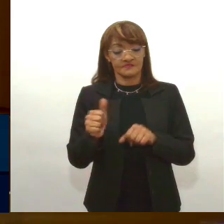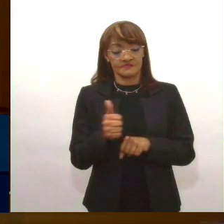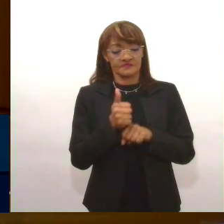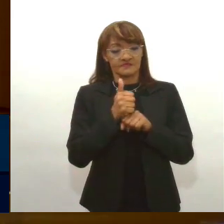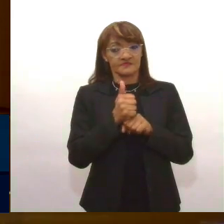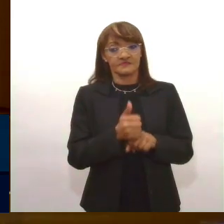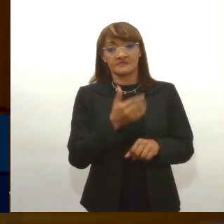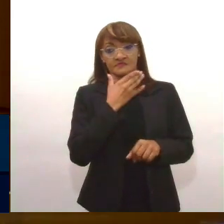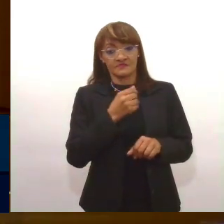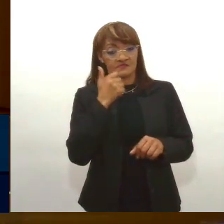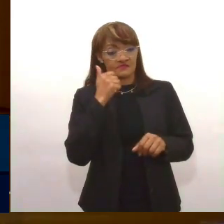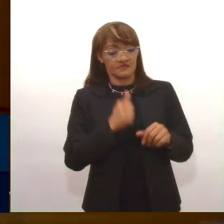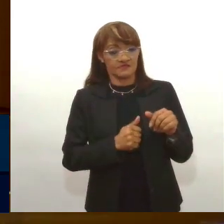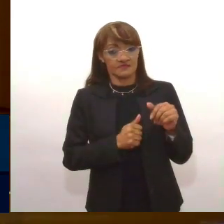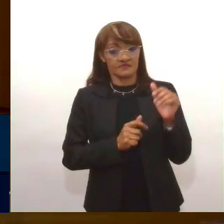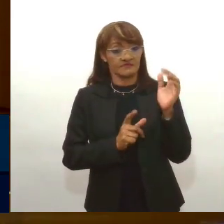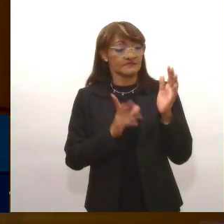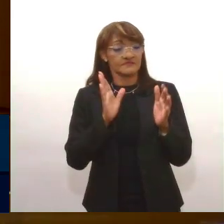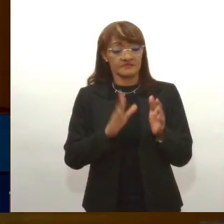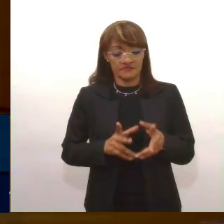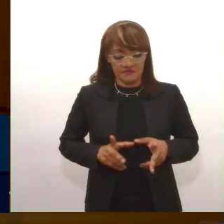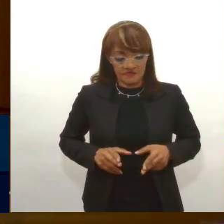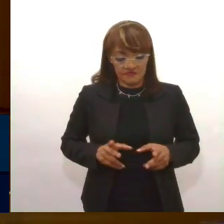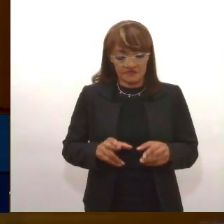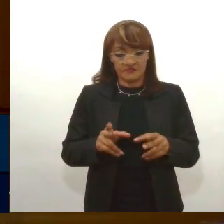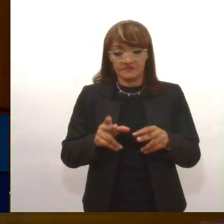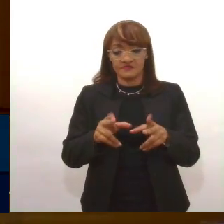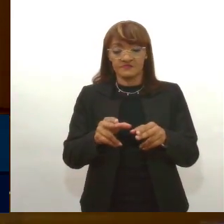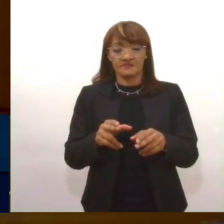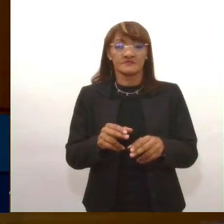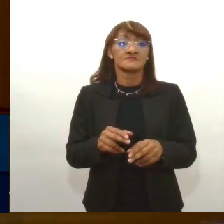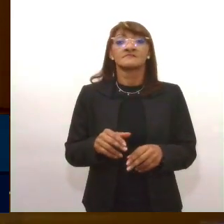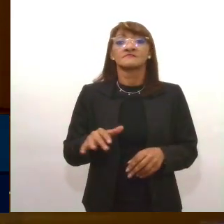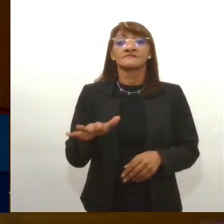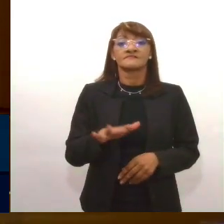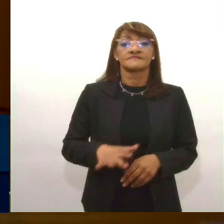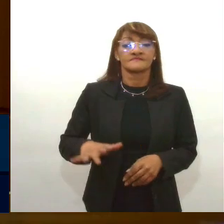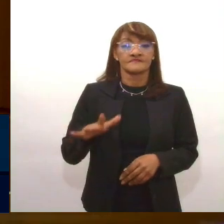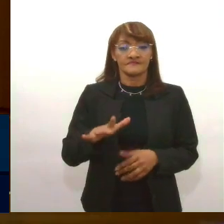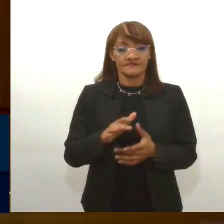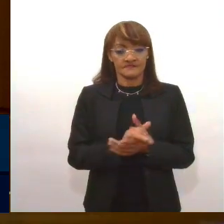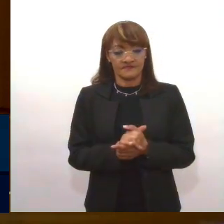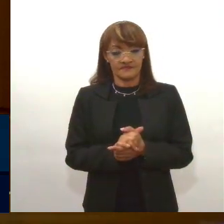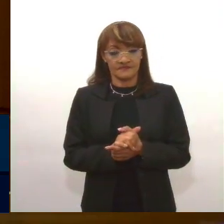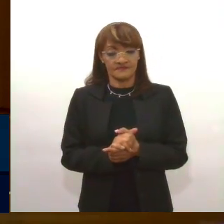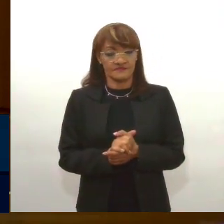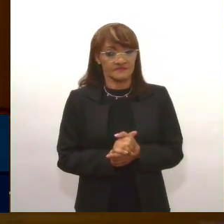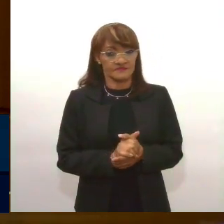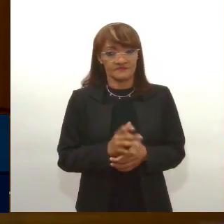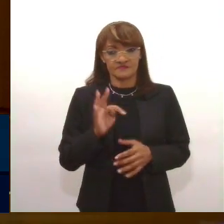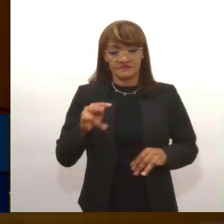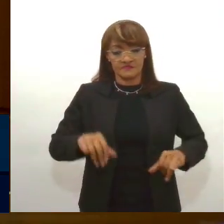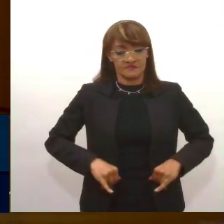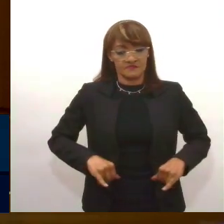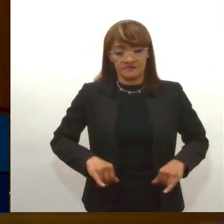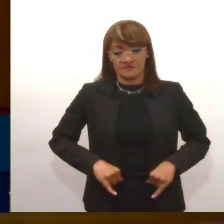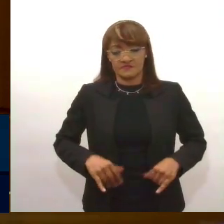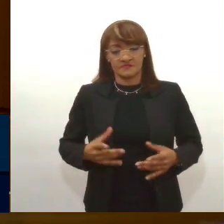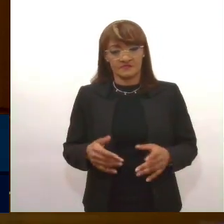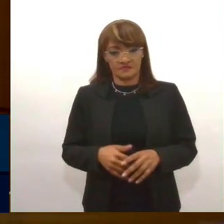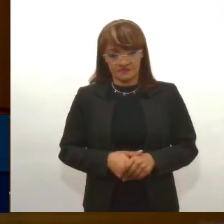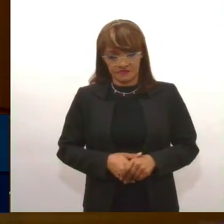pescadores e pescadoras região mas todas as pessoas que vão sofrer eles o o a Prefeitura de